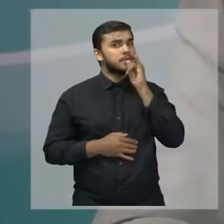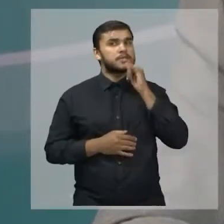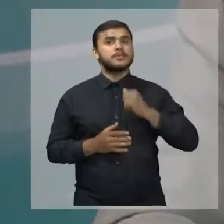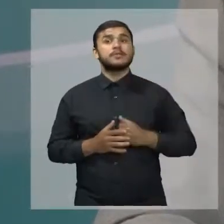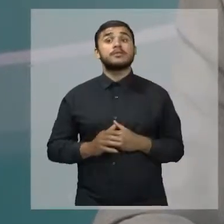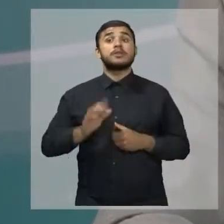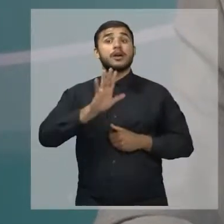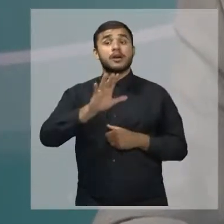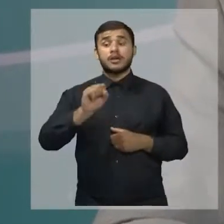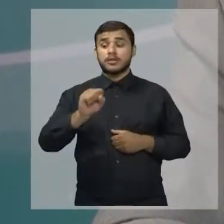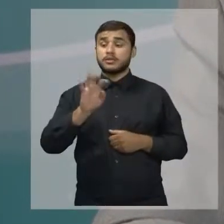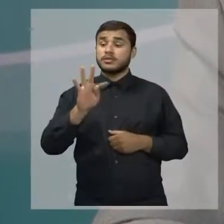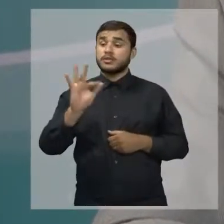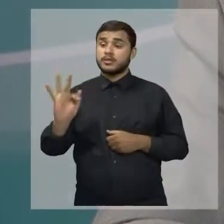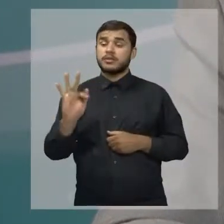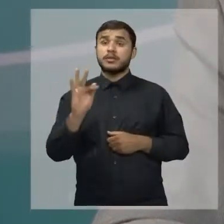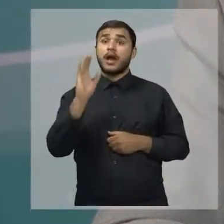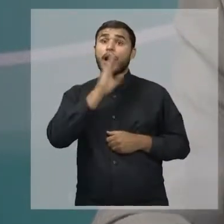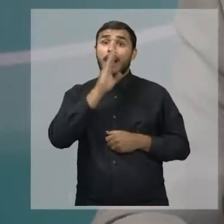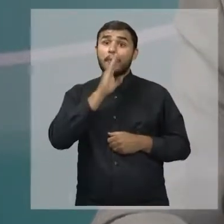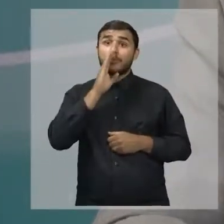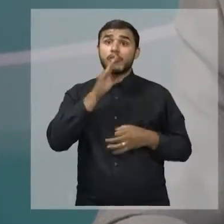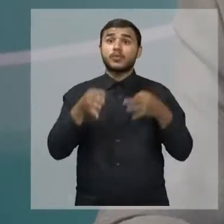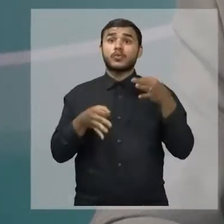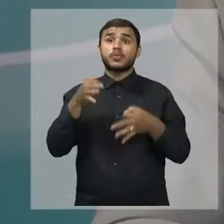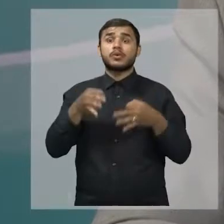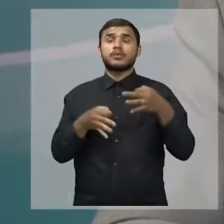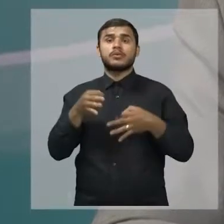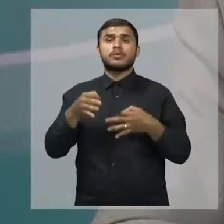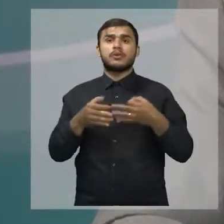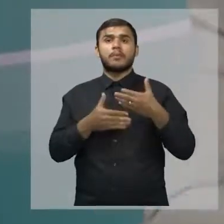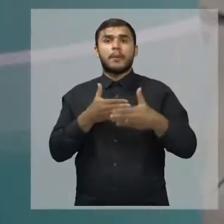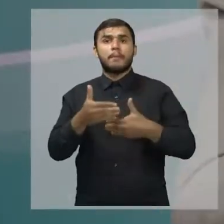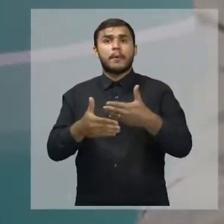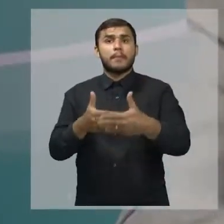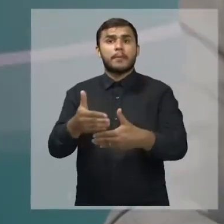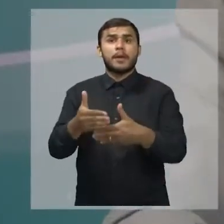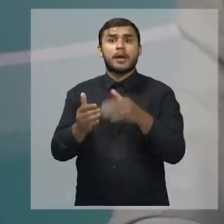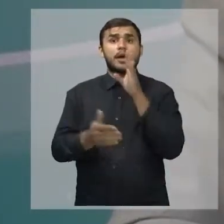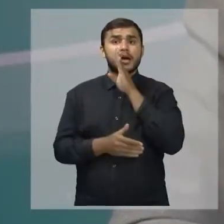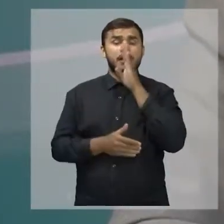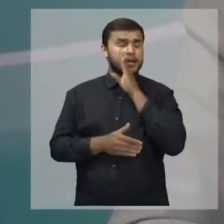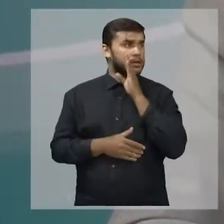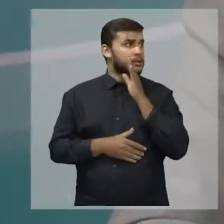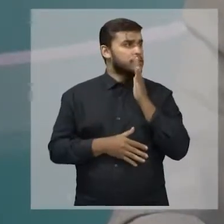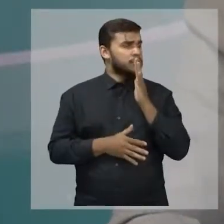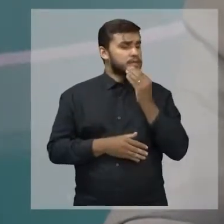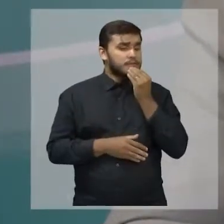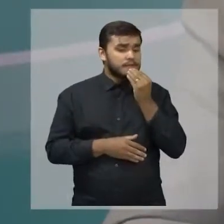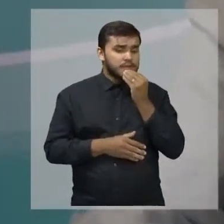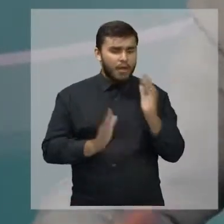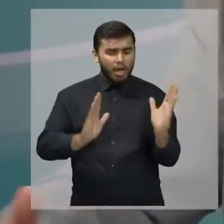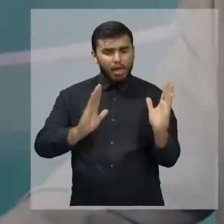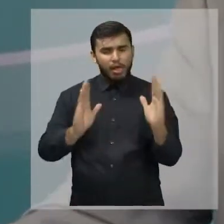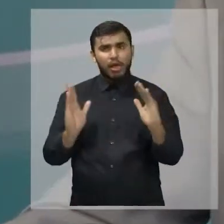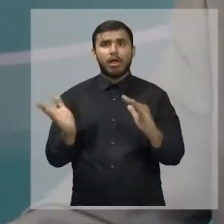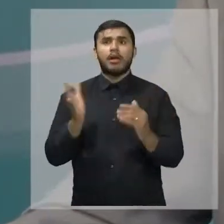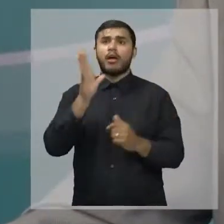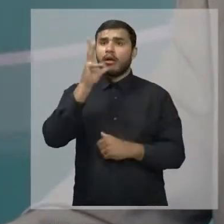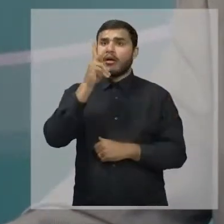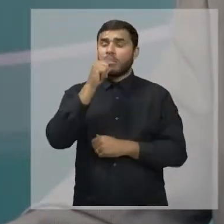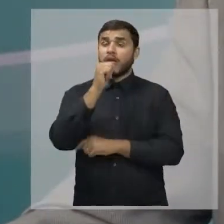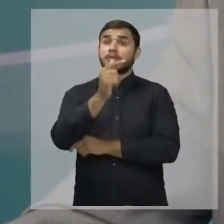Judiciário brasileiro julgasse rapidamente. Se o Poder Judiciário julgasse, ninguém estava discutindo isso aqui. Verdade. O problema é que o juiz de